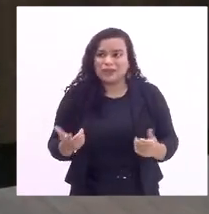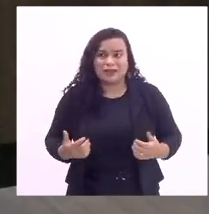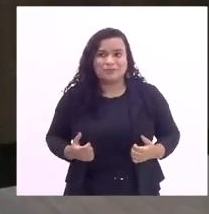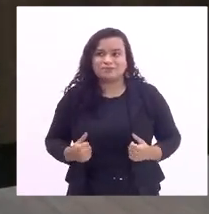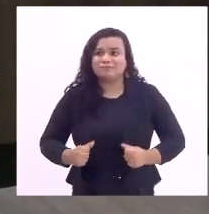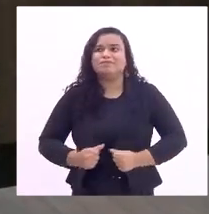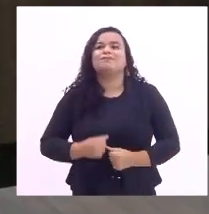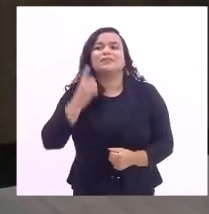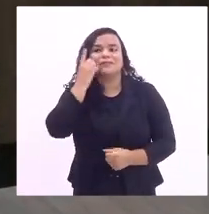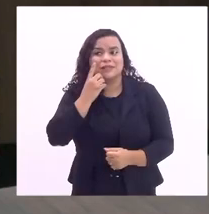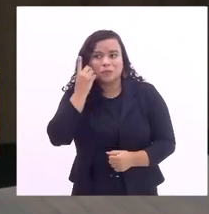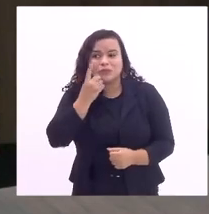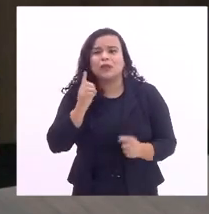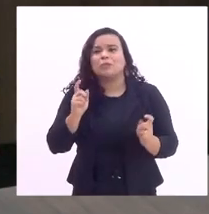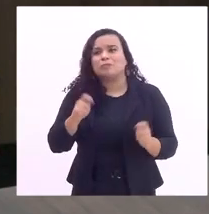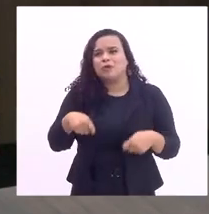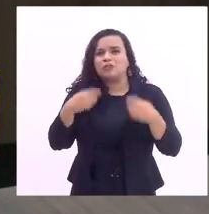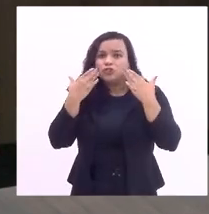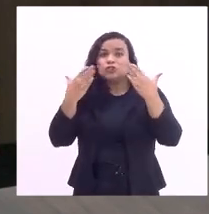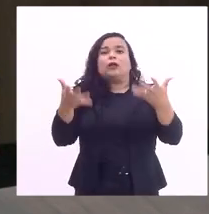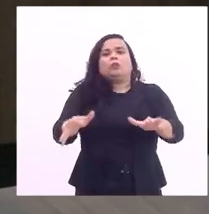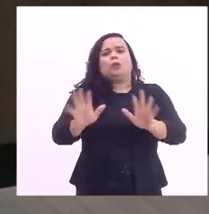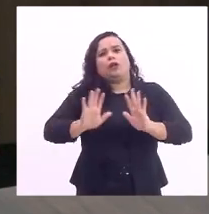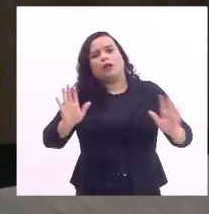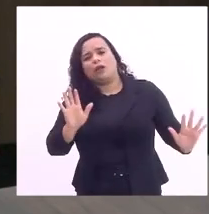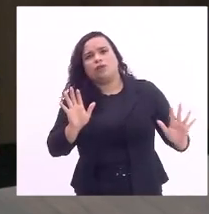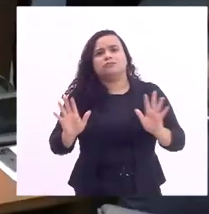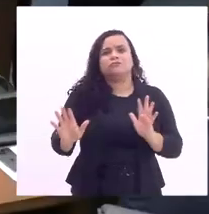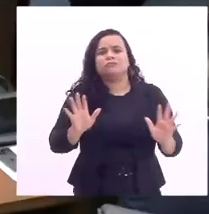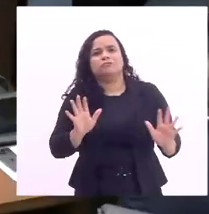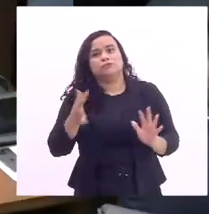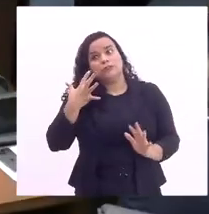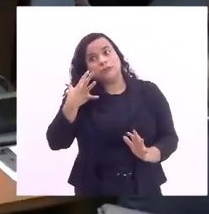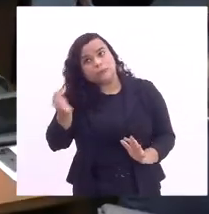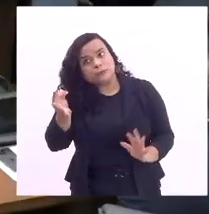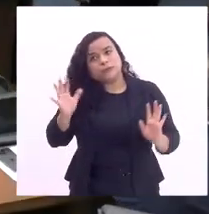os deputados não queiram destacar. A perspectiva que eu